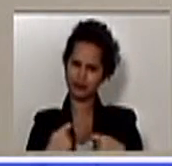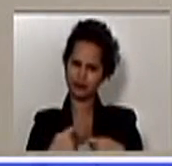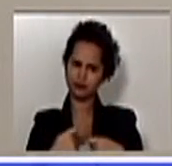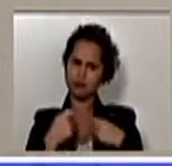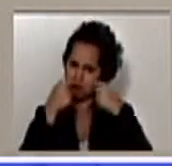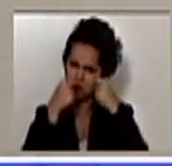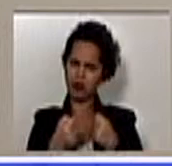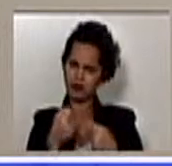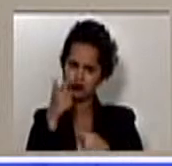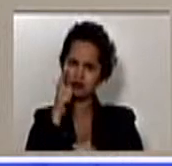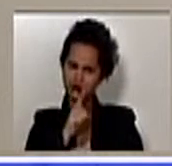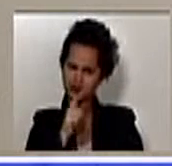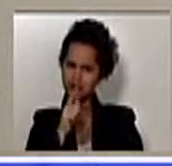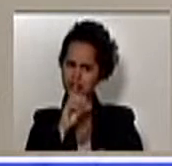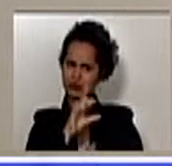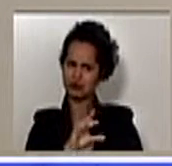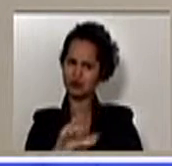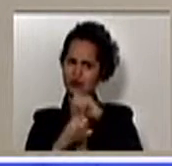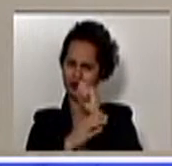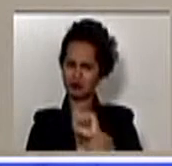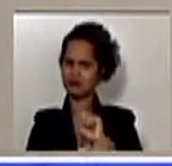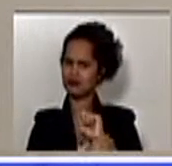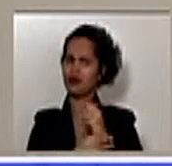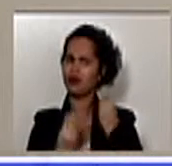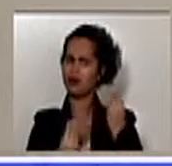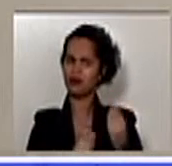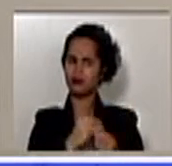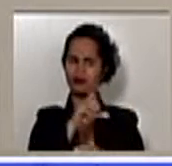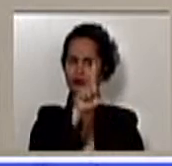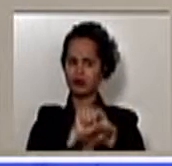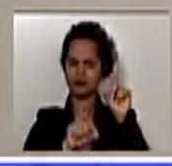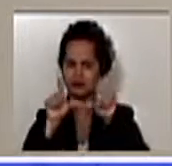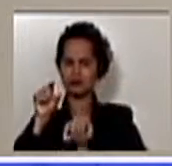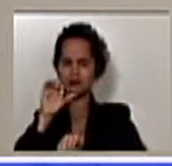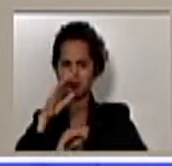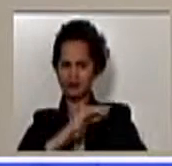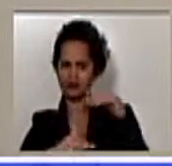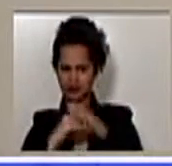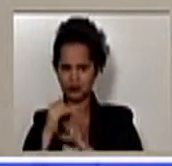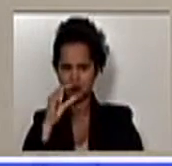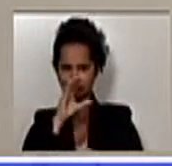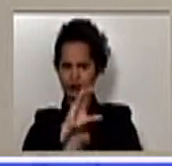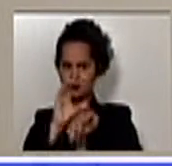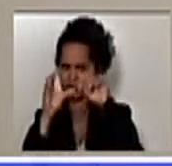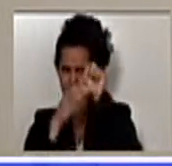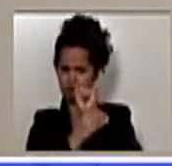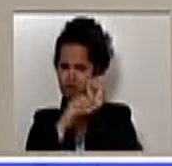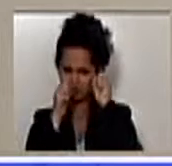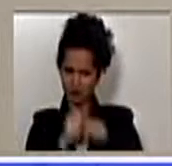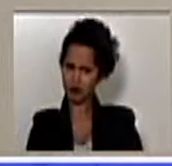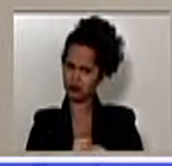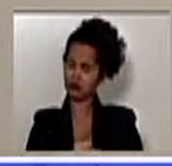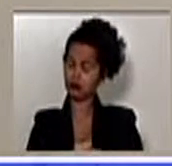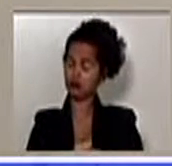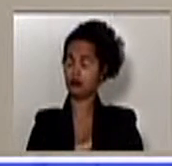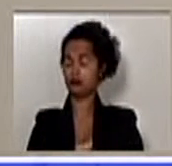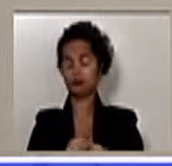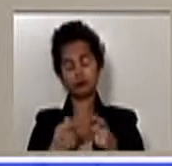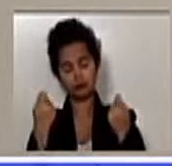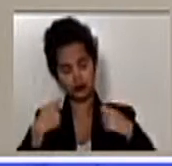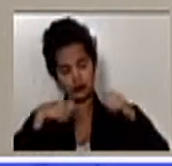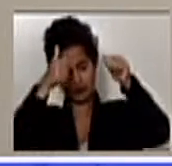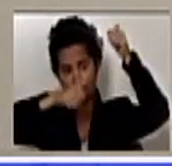ele? Podemos fazer nomeações? Então temos que fazer essa autorreflexão, essa avaliação e trabalharmos